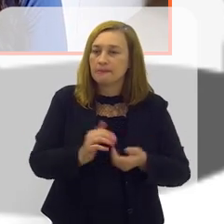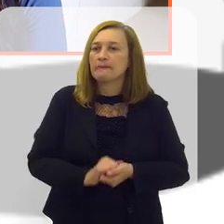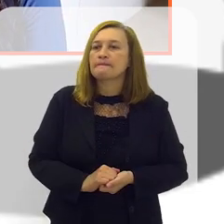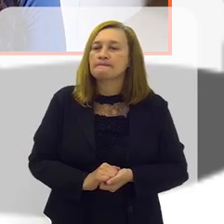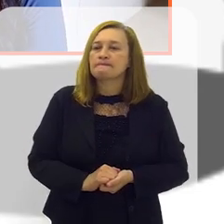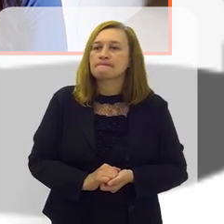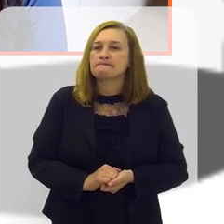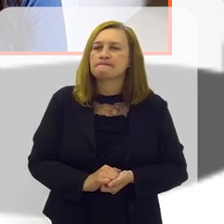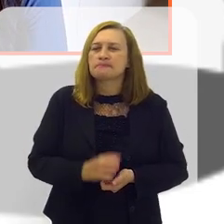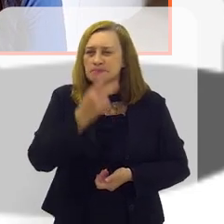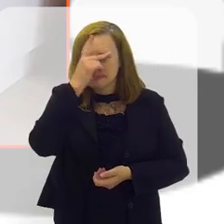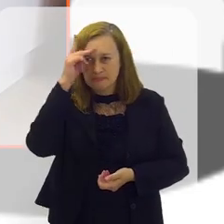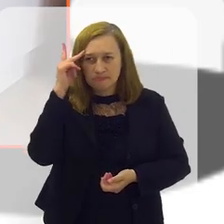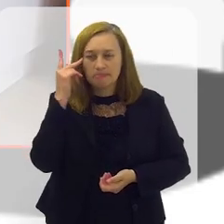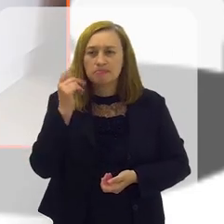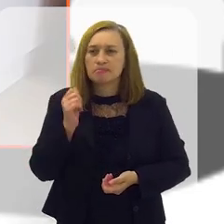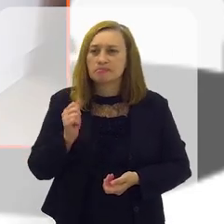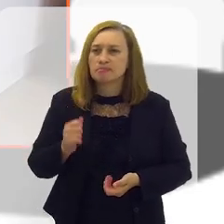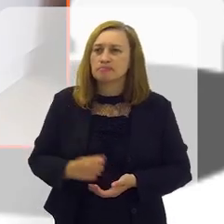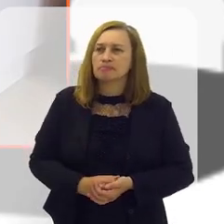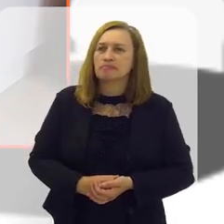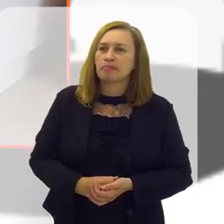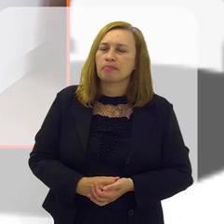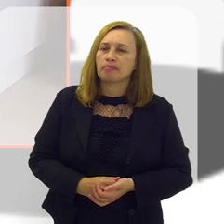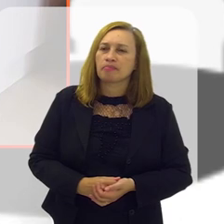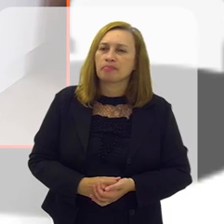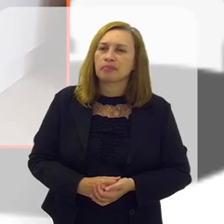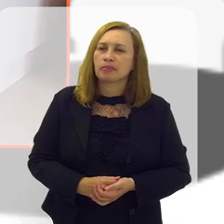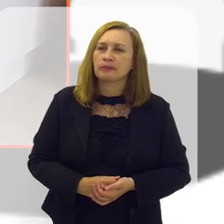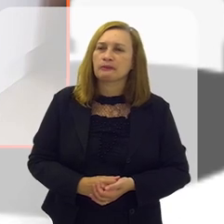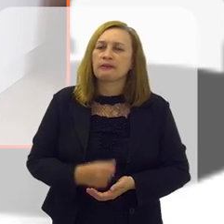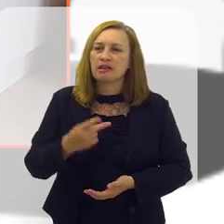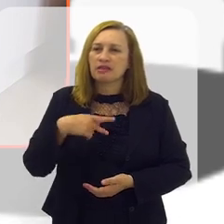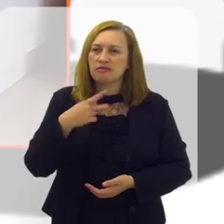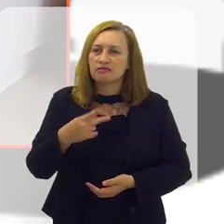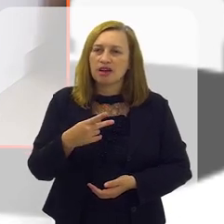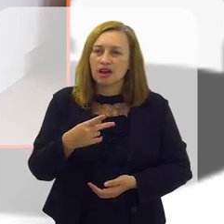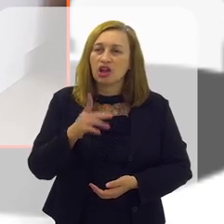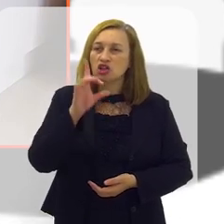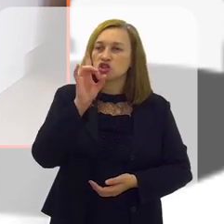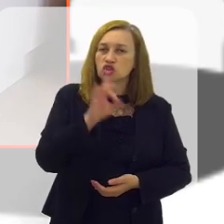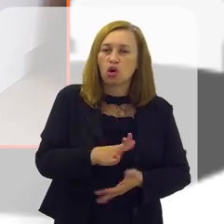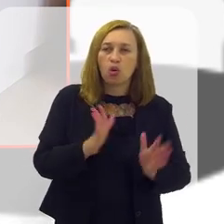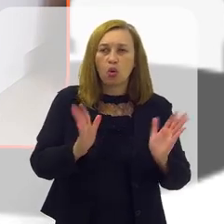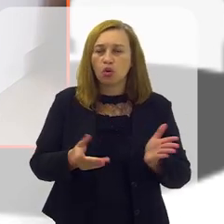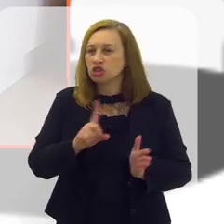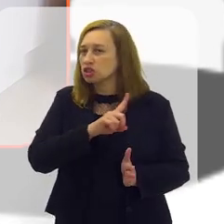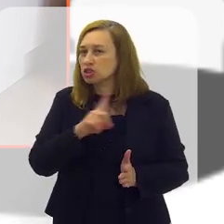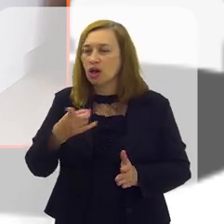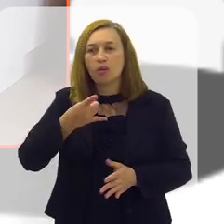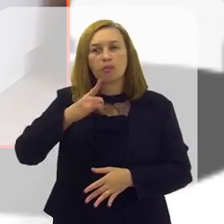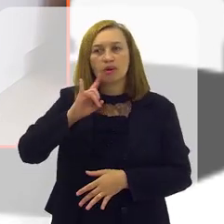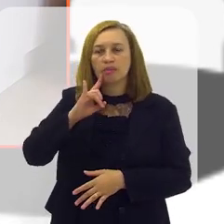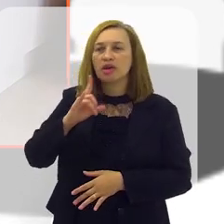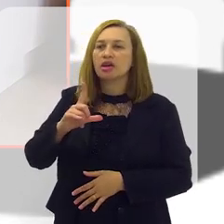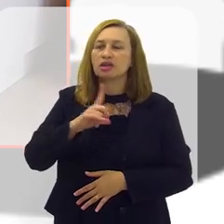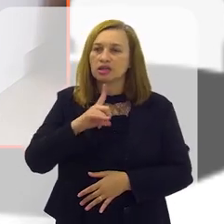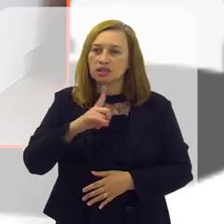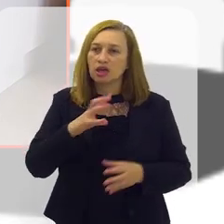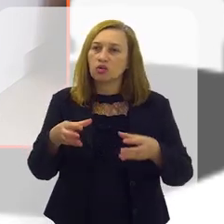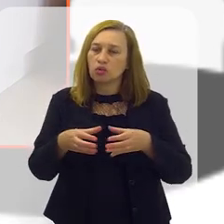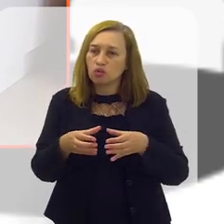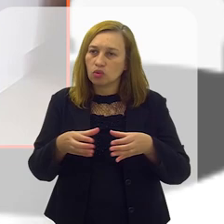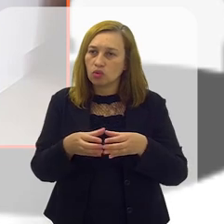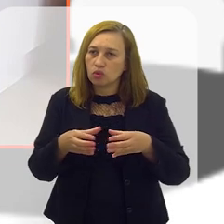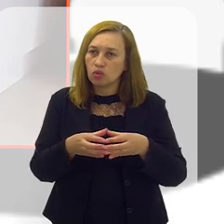Apelativa. A pessoa que banca e fala, por hoje eu não vou beber, eu tenho um programa de recuperação